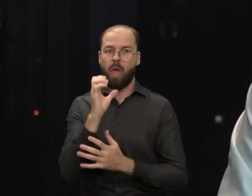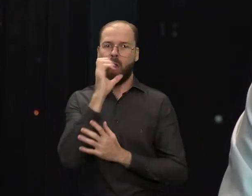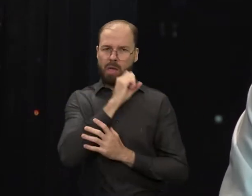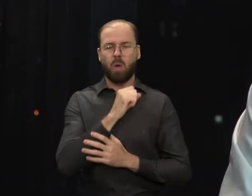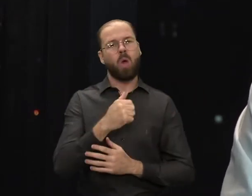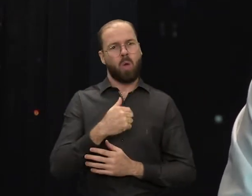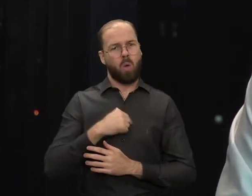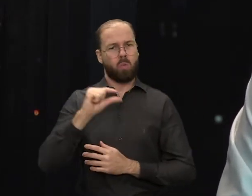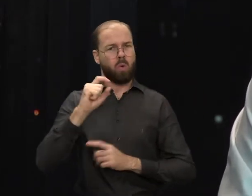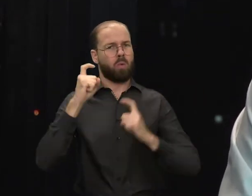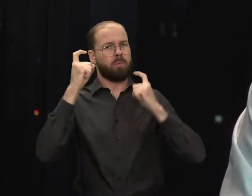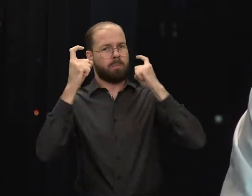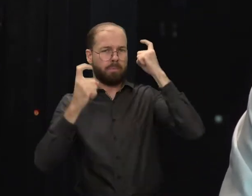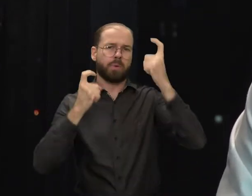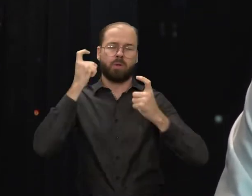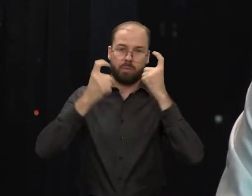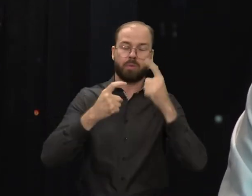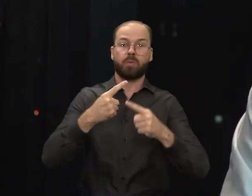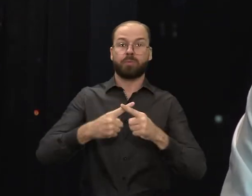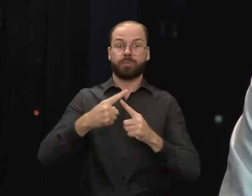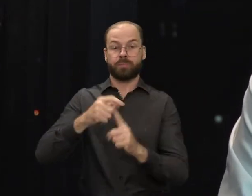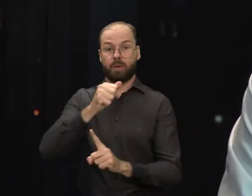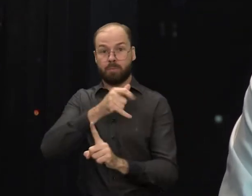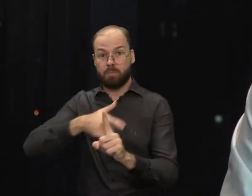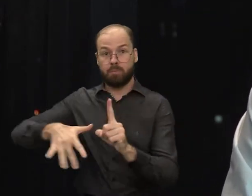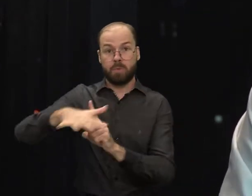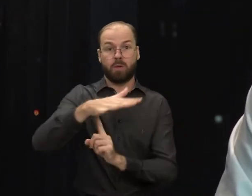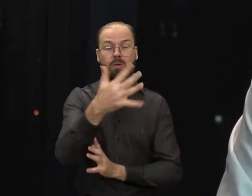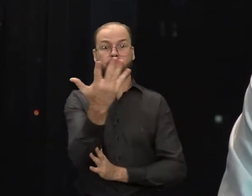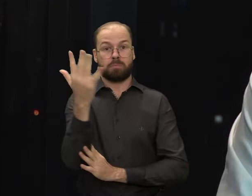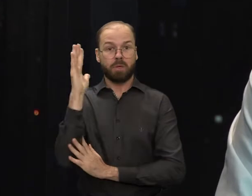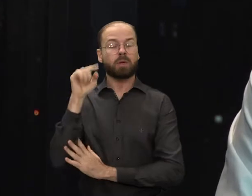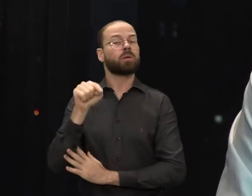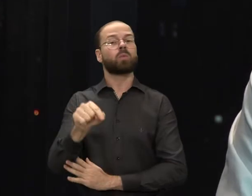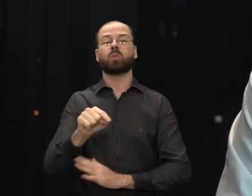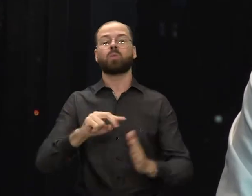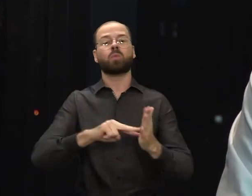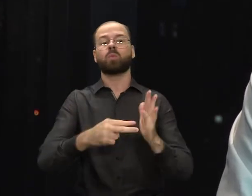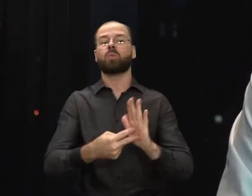Isso é um pouco preocupante, porque meio ambiente